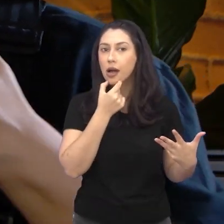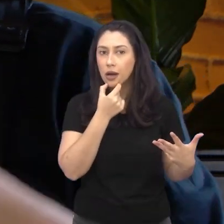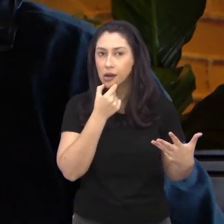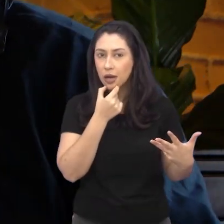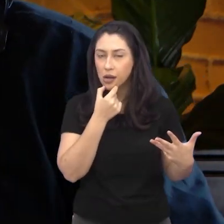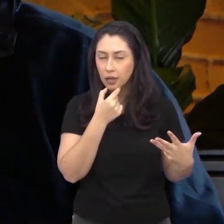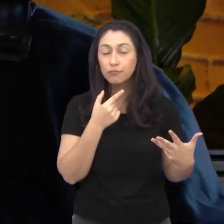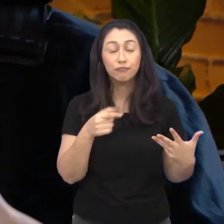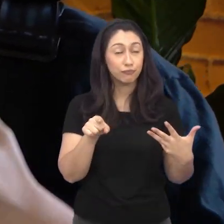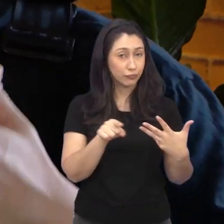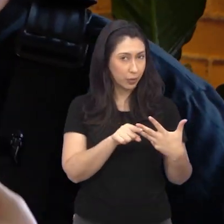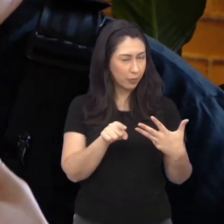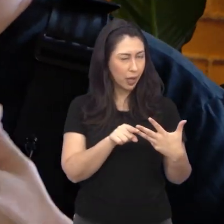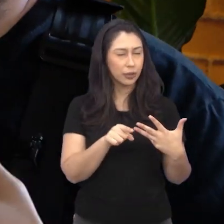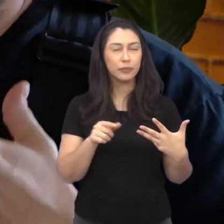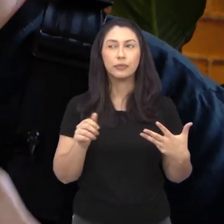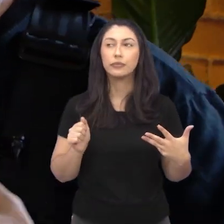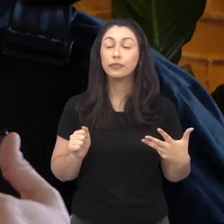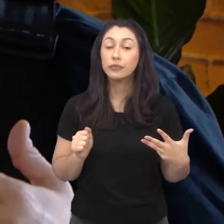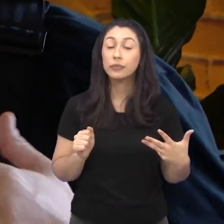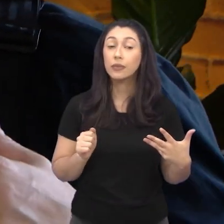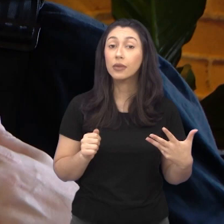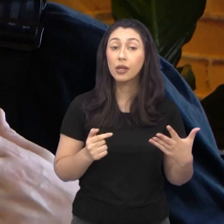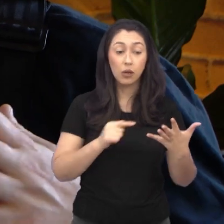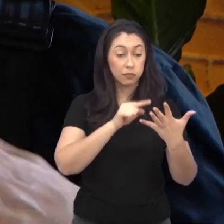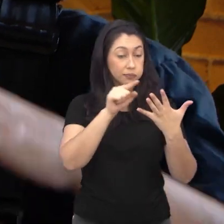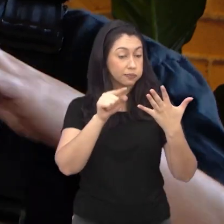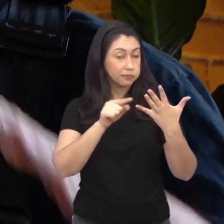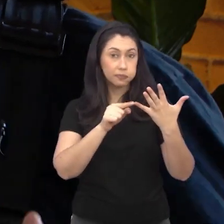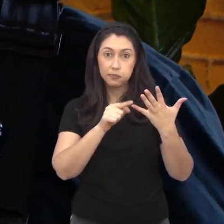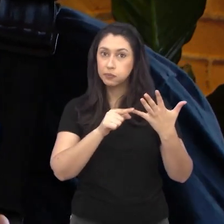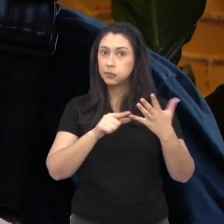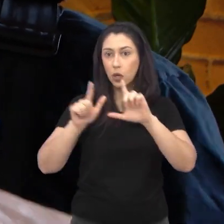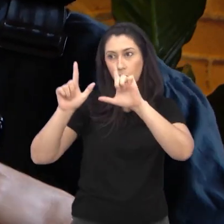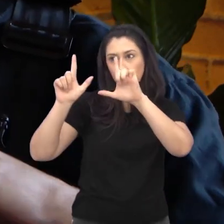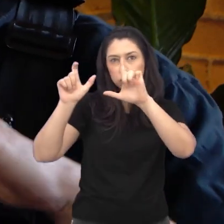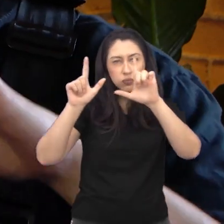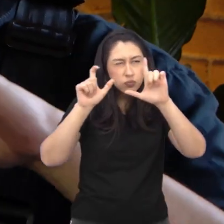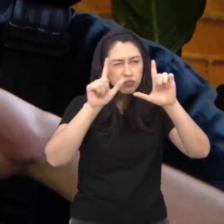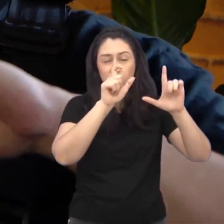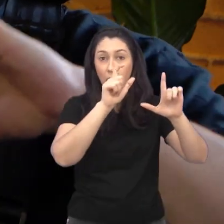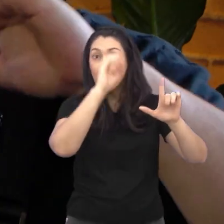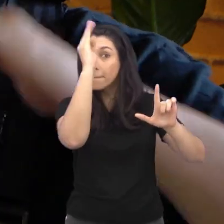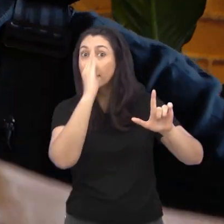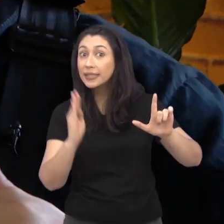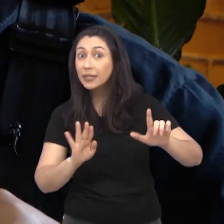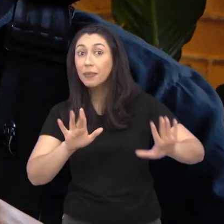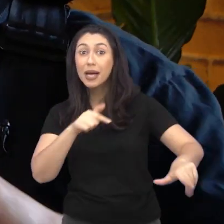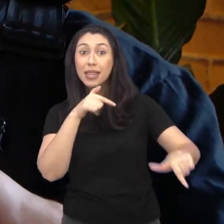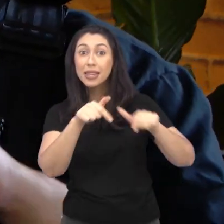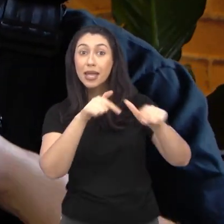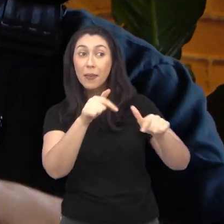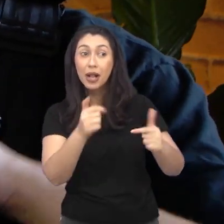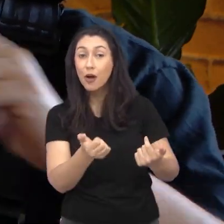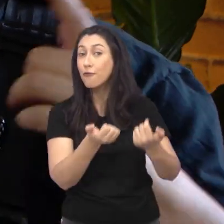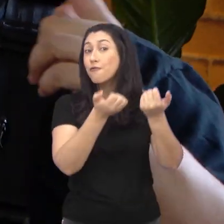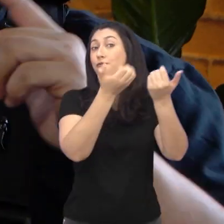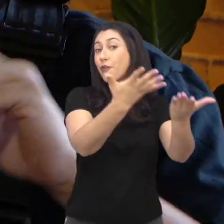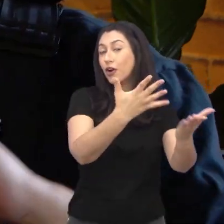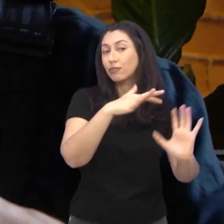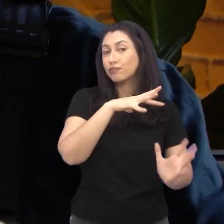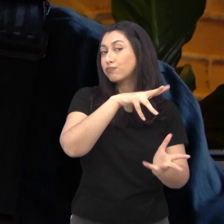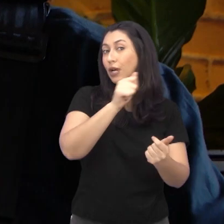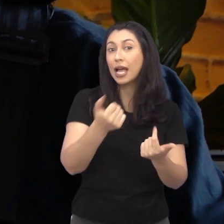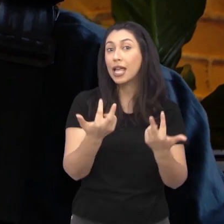também britânica, também estava lá, e fotógrafos que são brasileiros, mas que trabalhavam